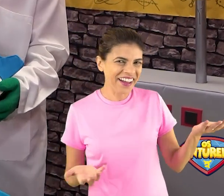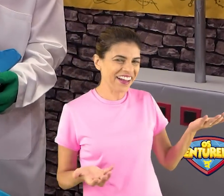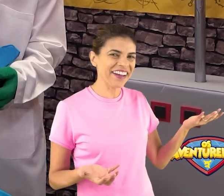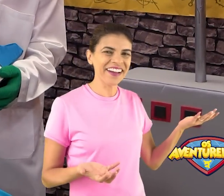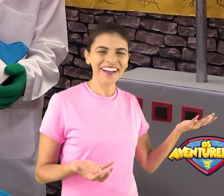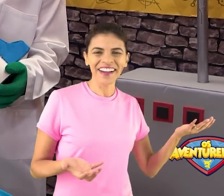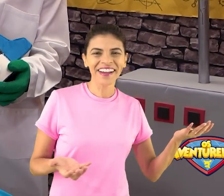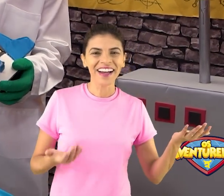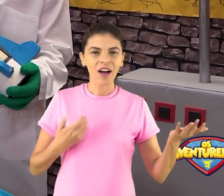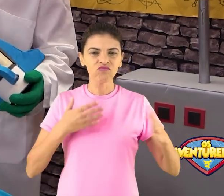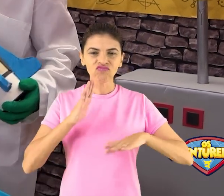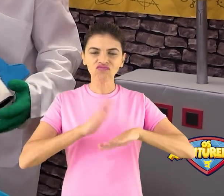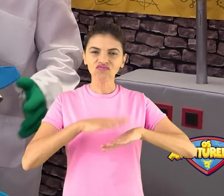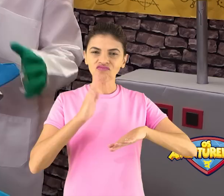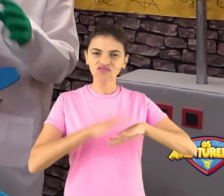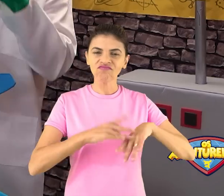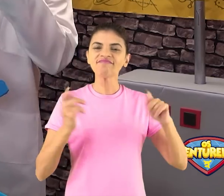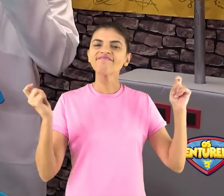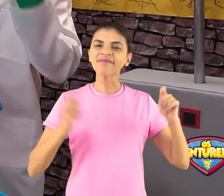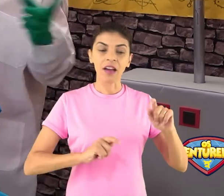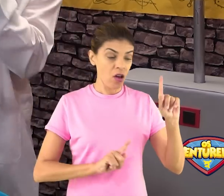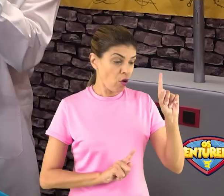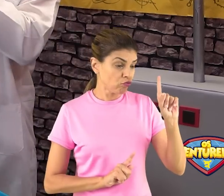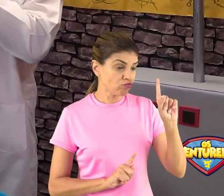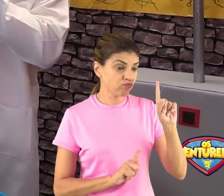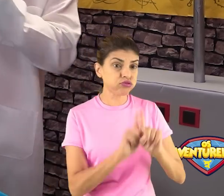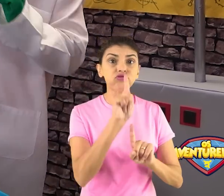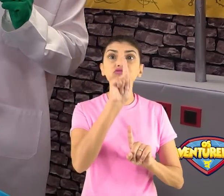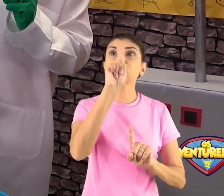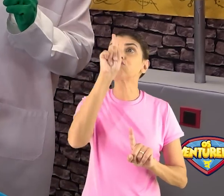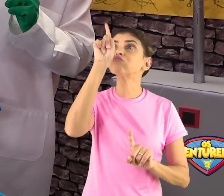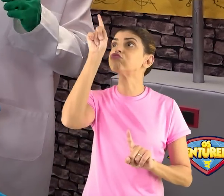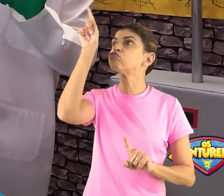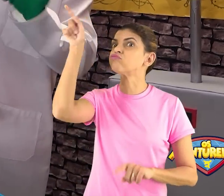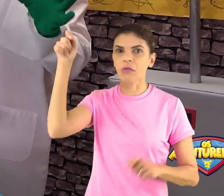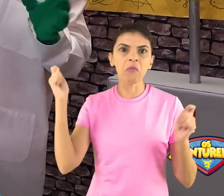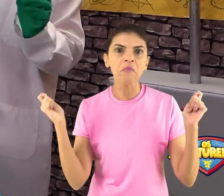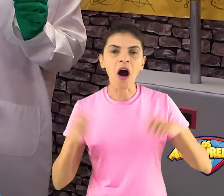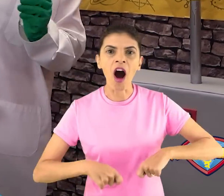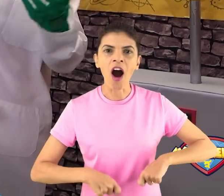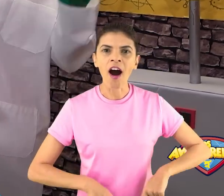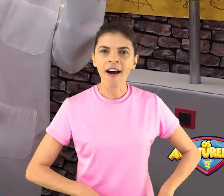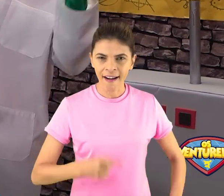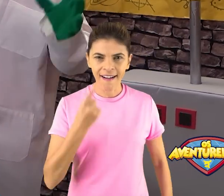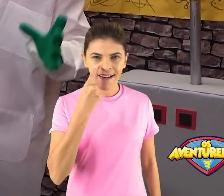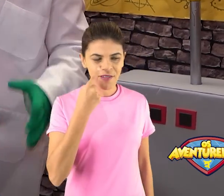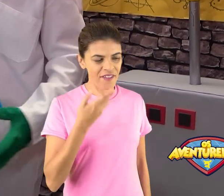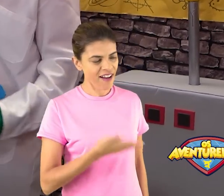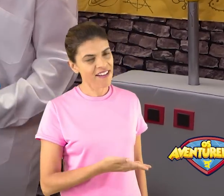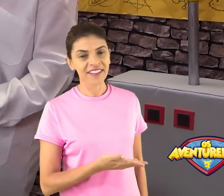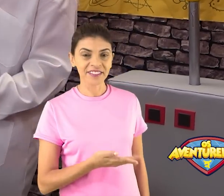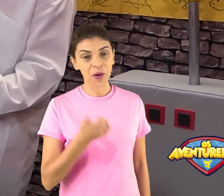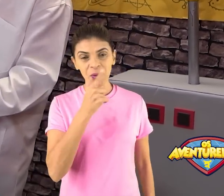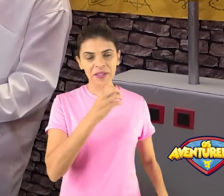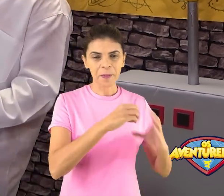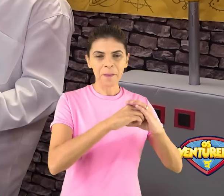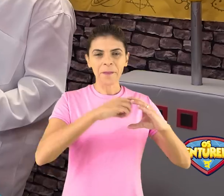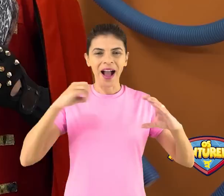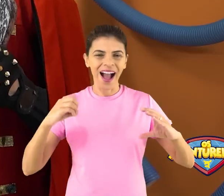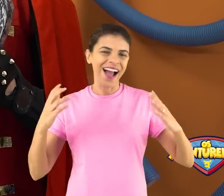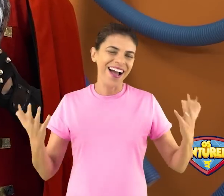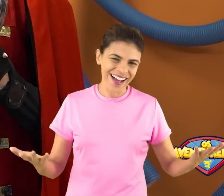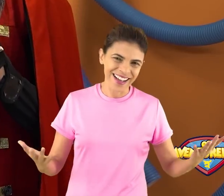Eu construí esse míssil que é capaz de levar o Aventureiro Azul para o espaço! Eu arrisco a dizer até para Marte!